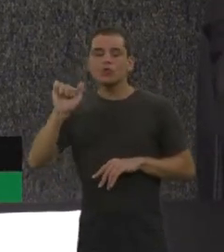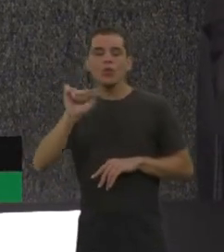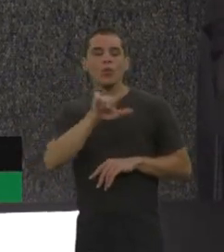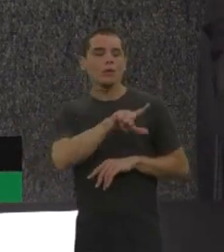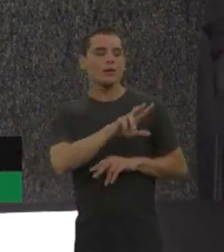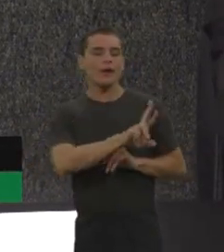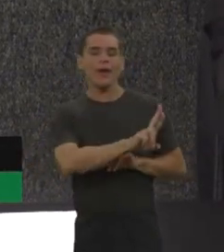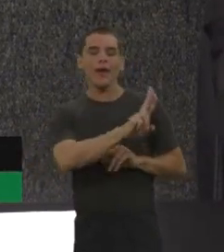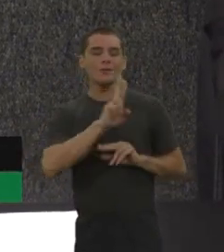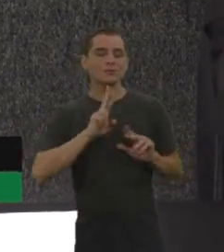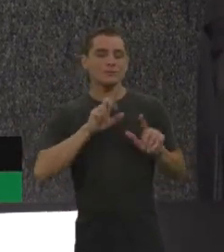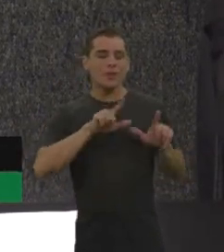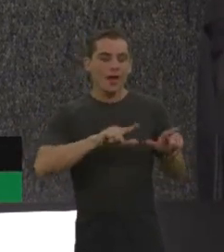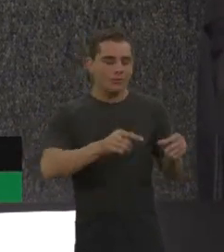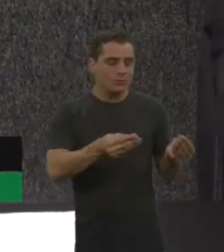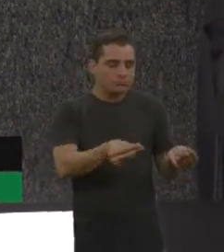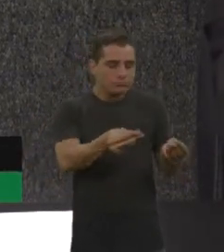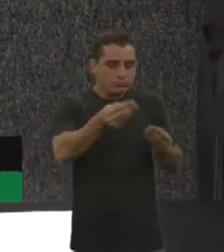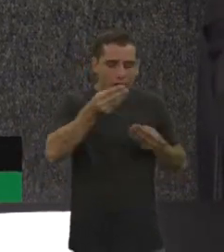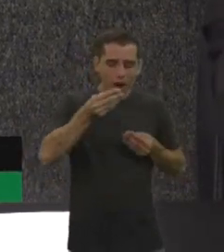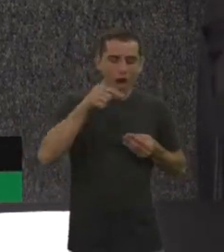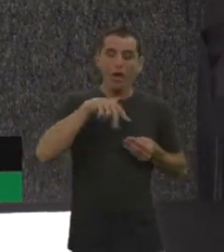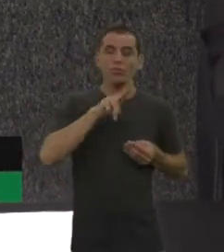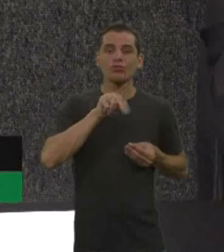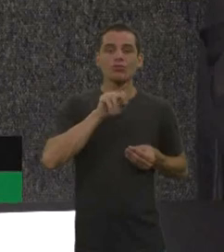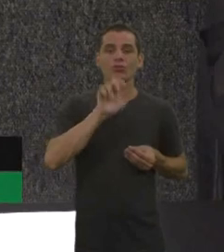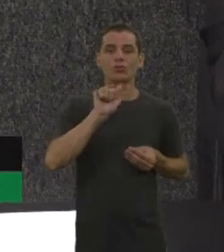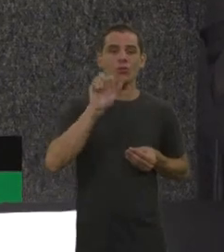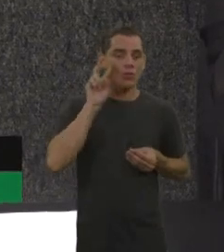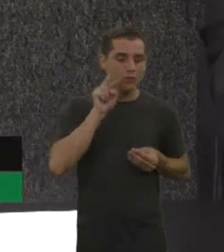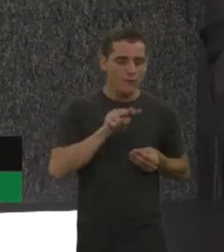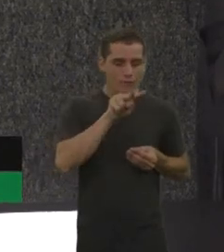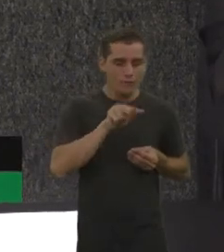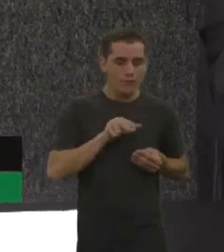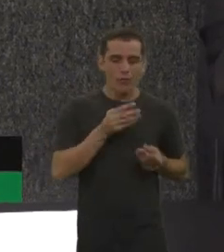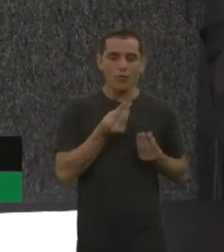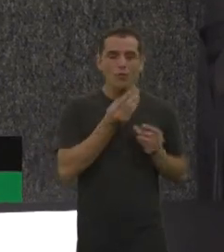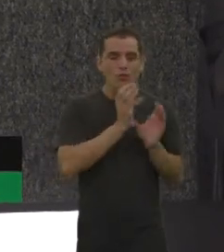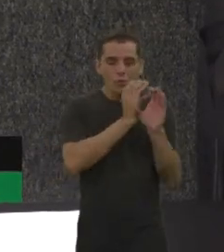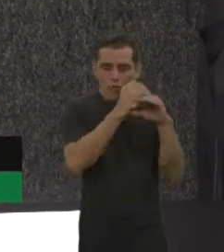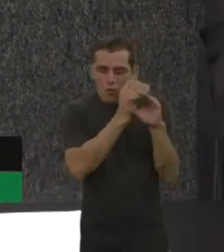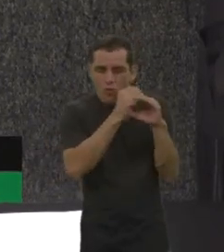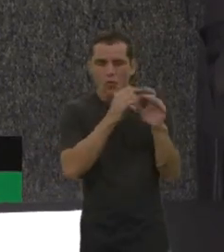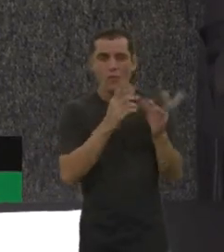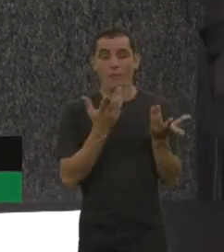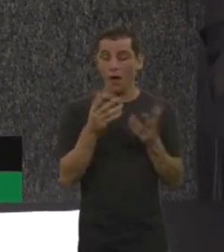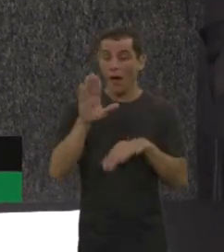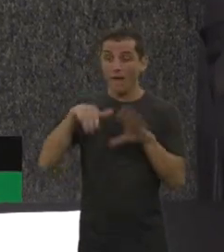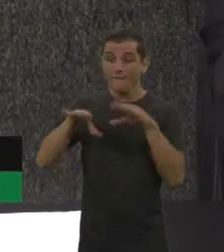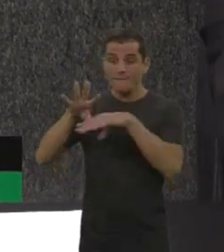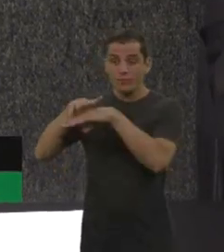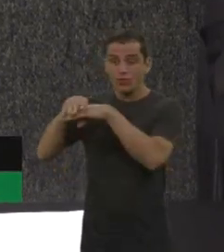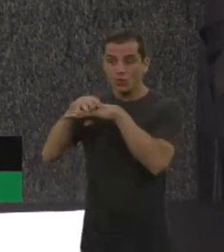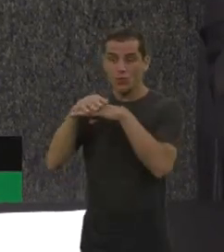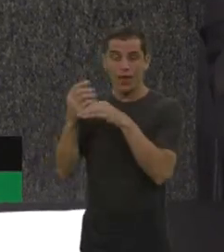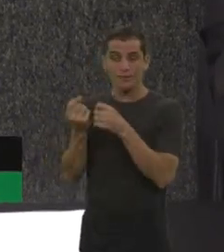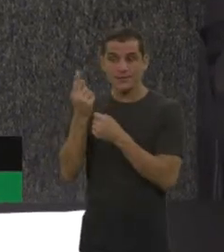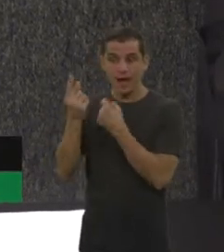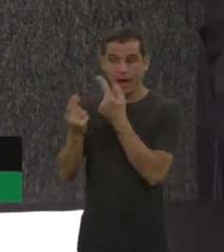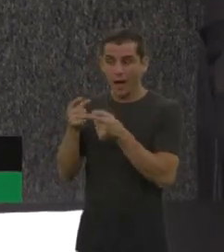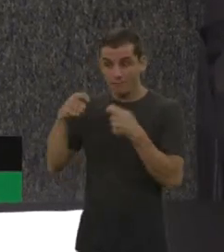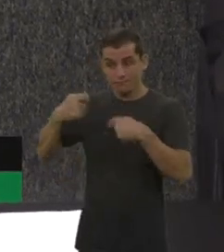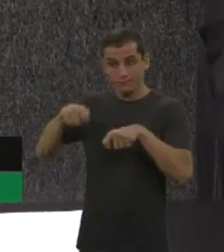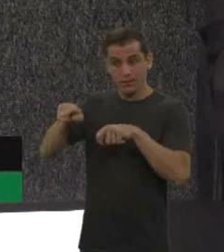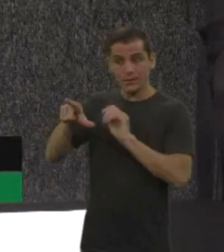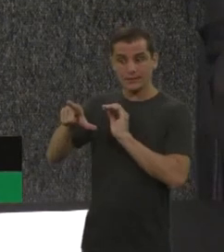chegar o quanto antes. Por exemplo, num caso de fenilcetonúria, que é uma doença rara, se não for tomadas medidas urgentes de mudança